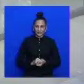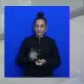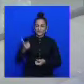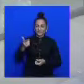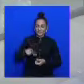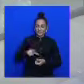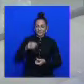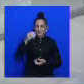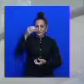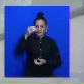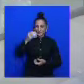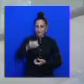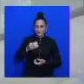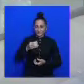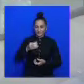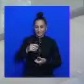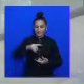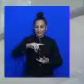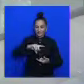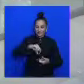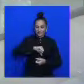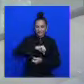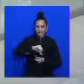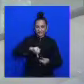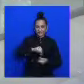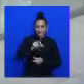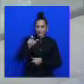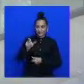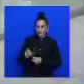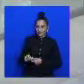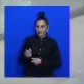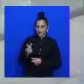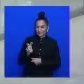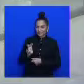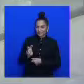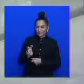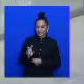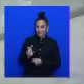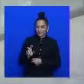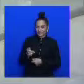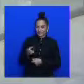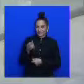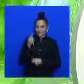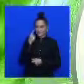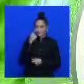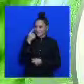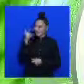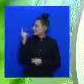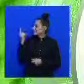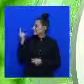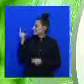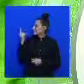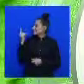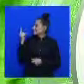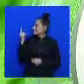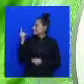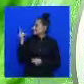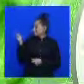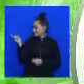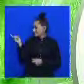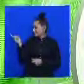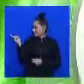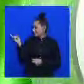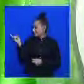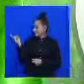Bola que retorna ao suporte e agora a indicação da coluna 5. Bola posicionada,